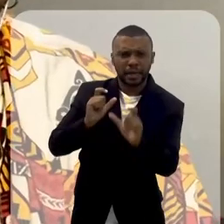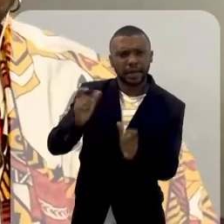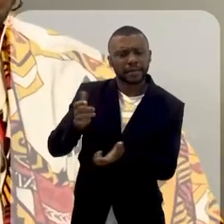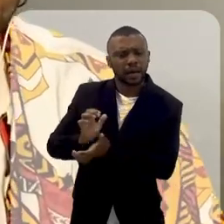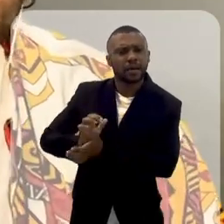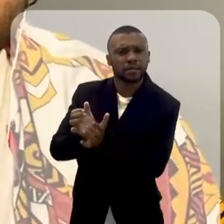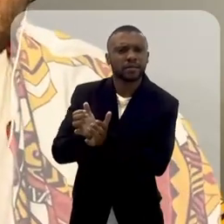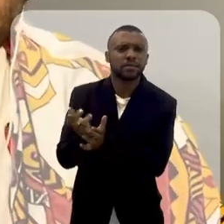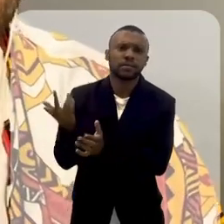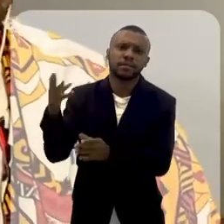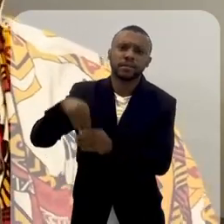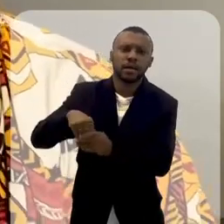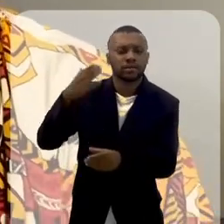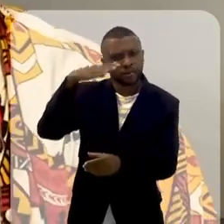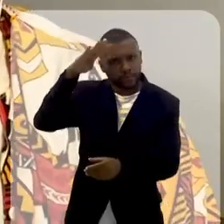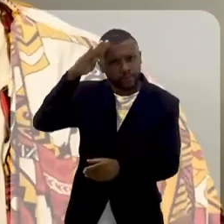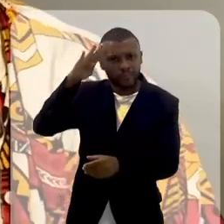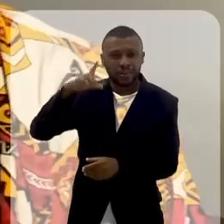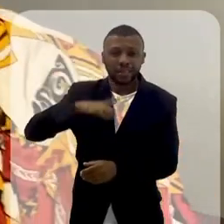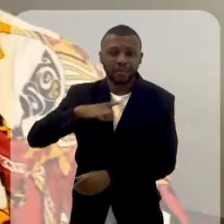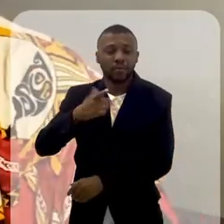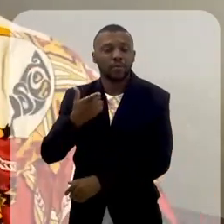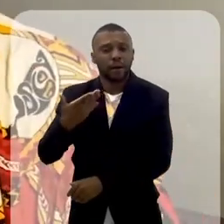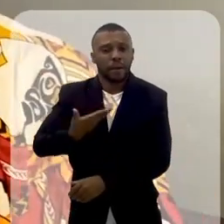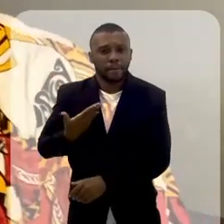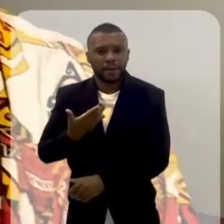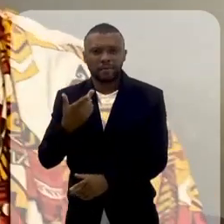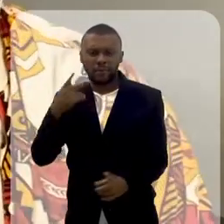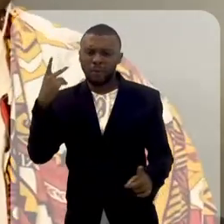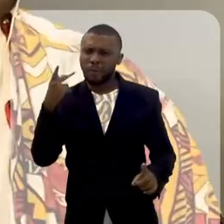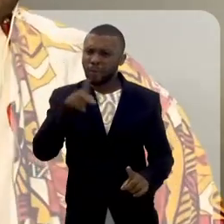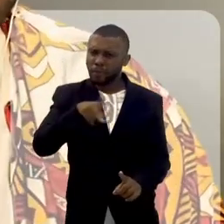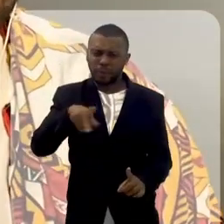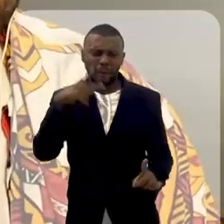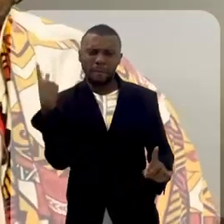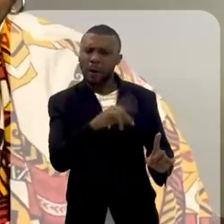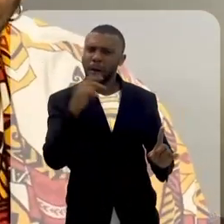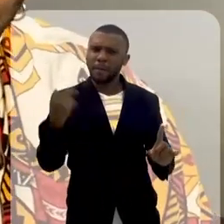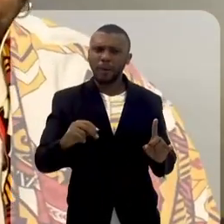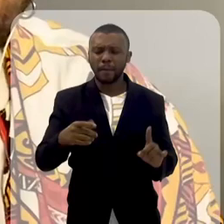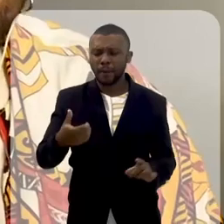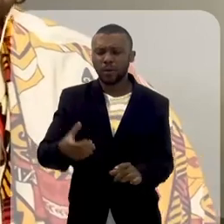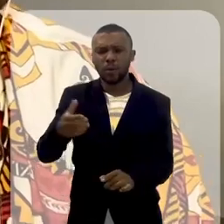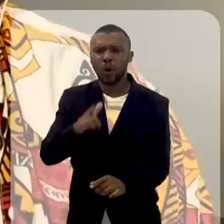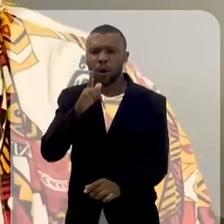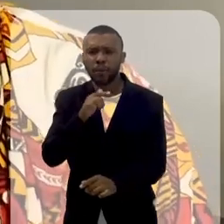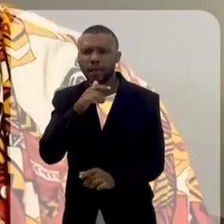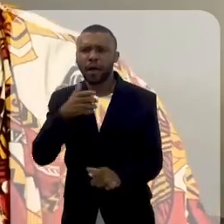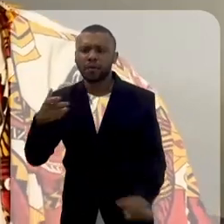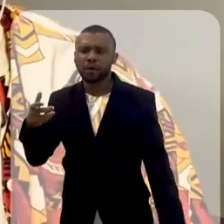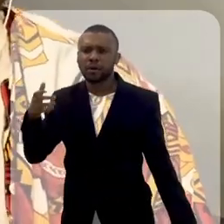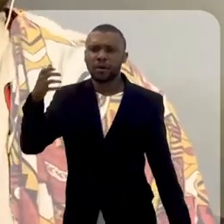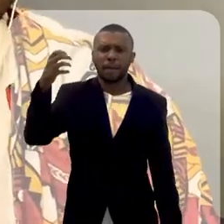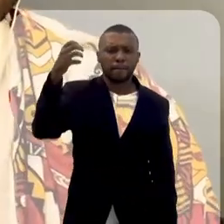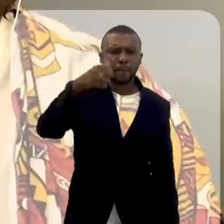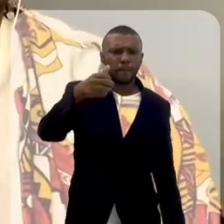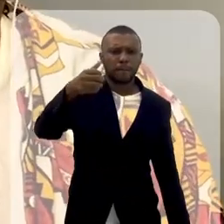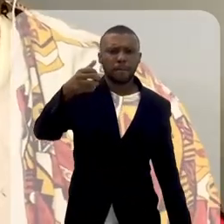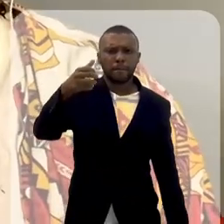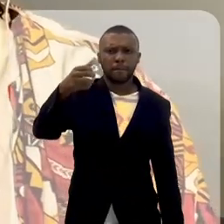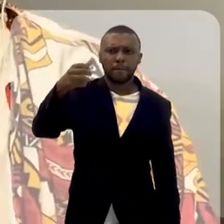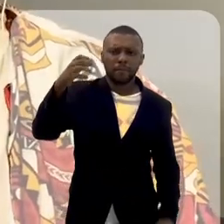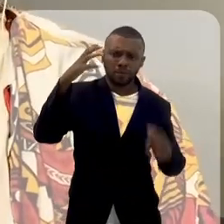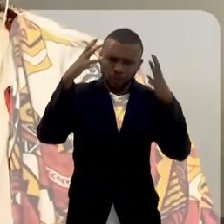com alunos dentro da academia. A gente teve uma amiga que foi agredida dentro de sala de aula por um professor branco, que pegou um copo